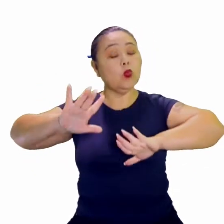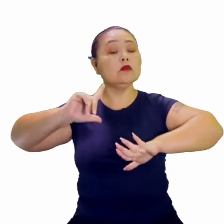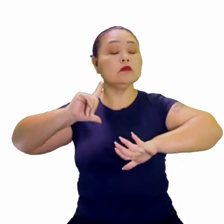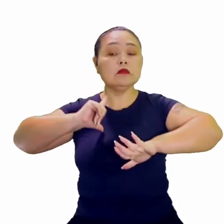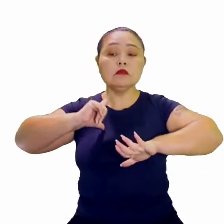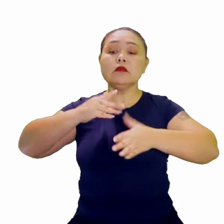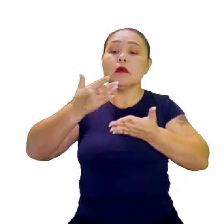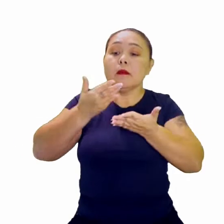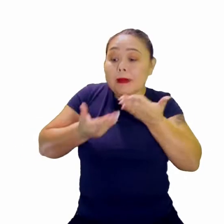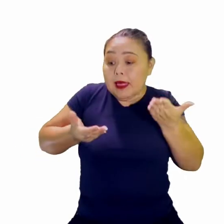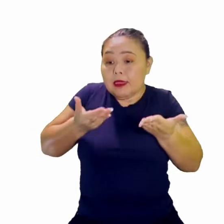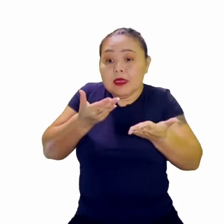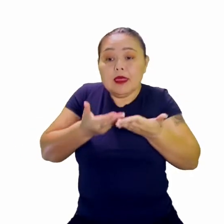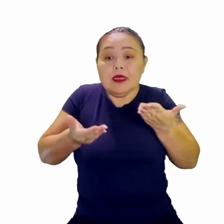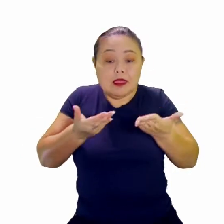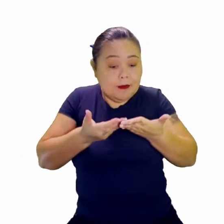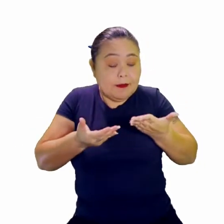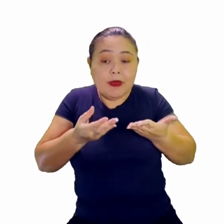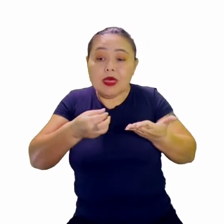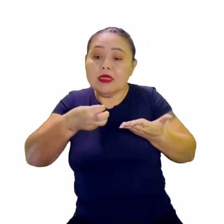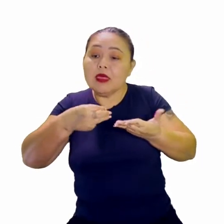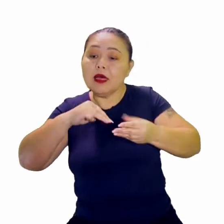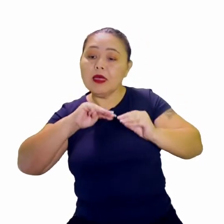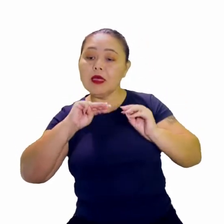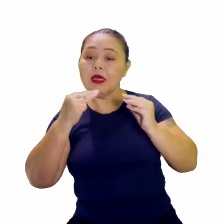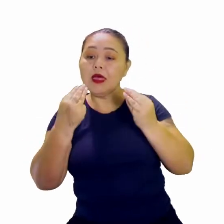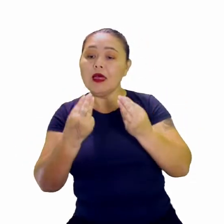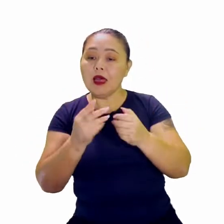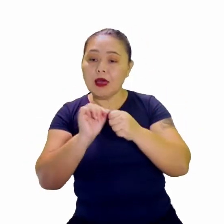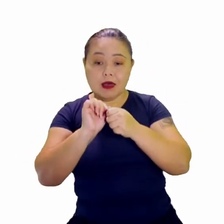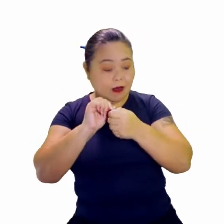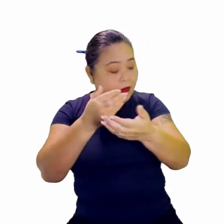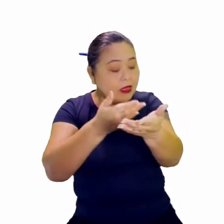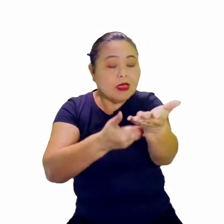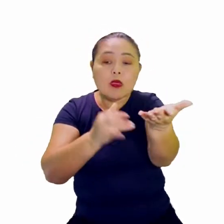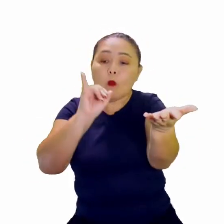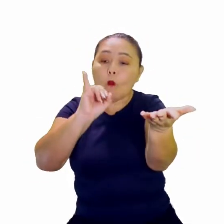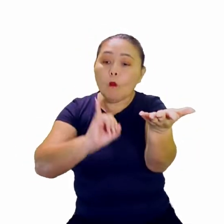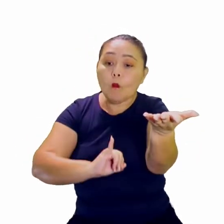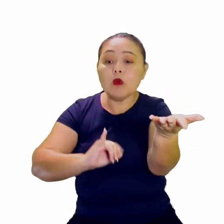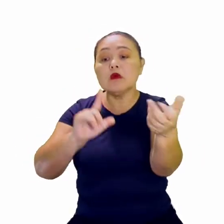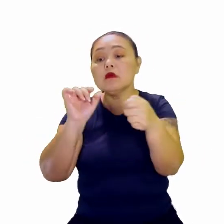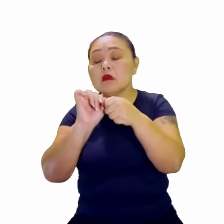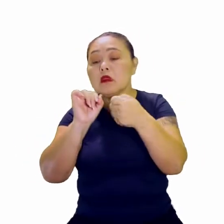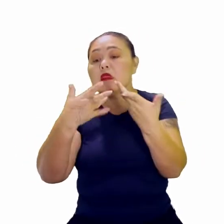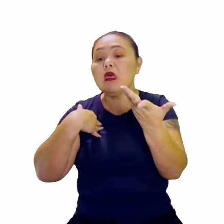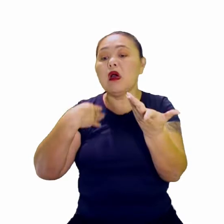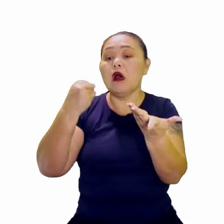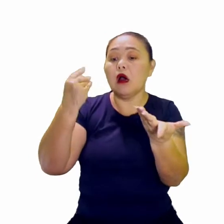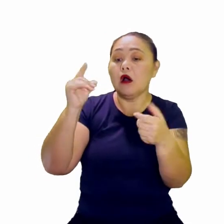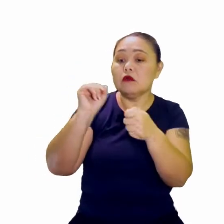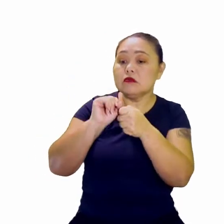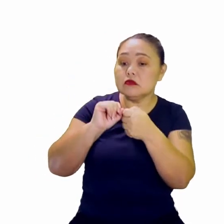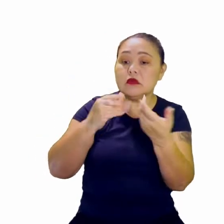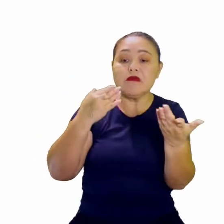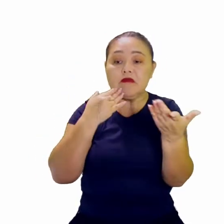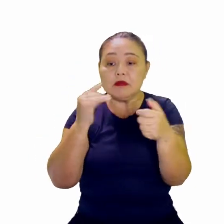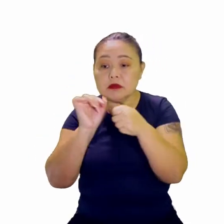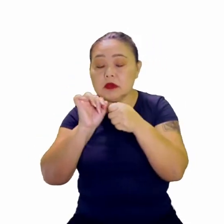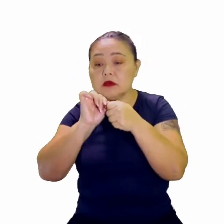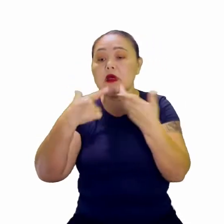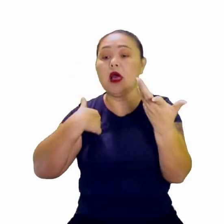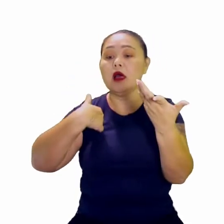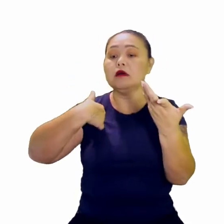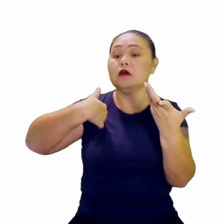pode ter perca de massa magra aí por conta de dietas inadequadas, de treinamento sem alimentação. E se eu